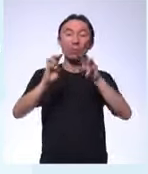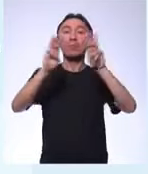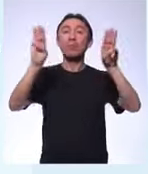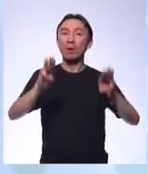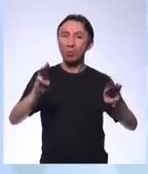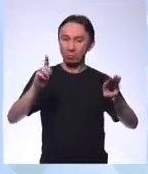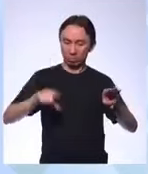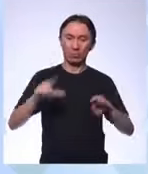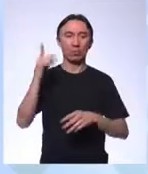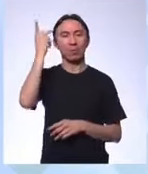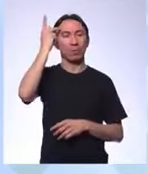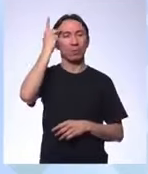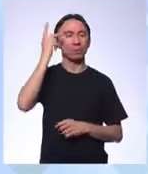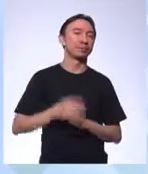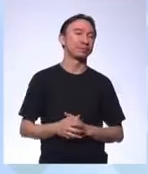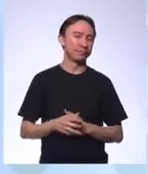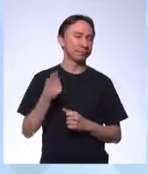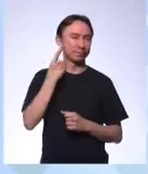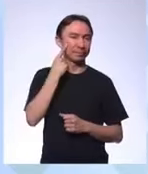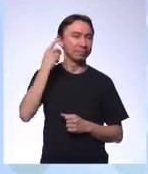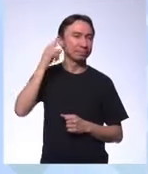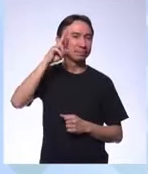uma olhadinha.